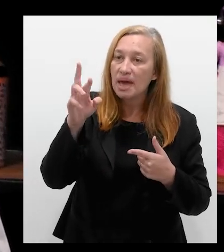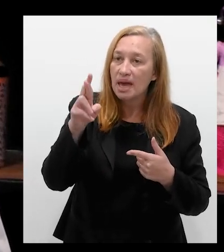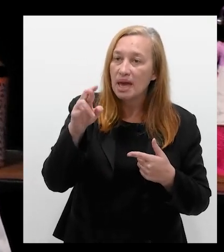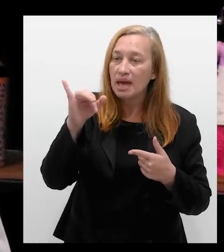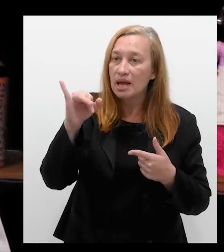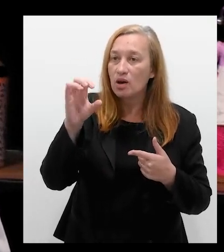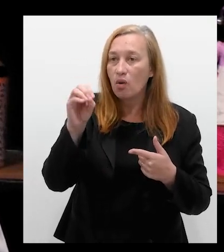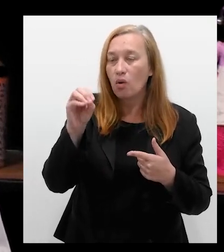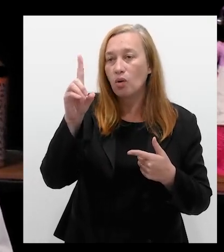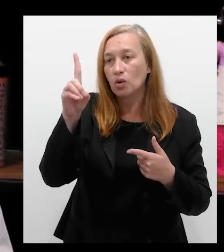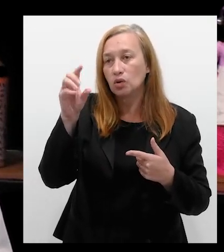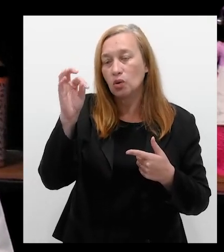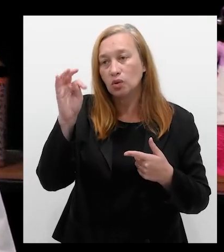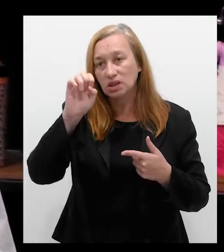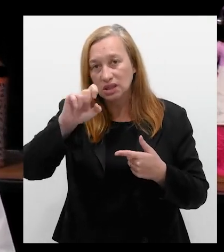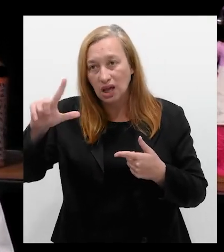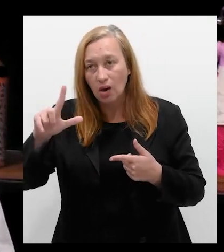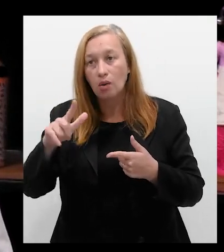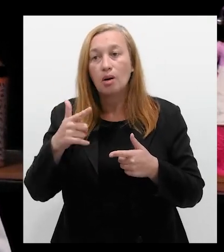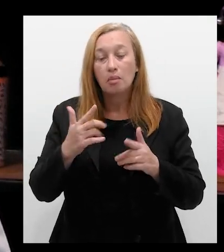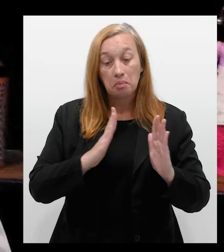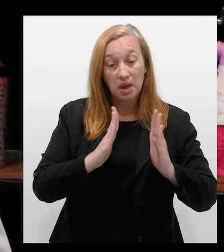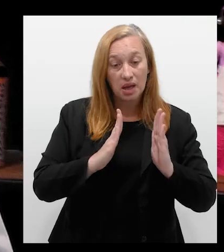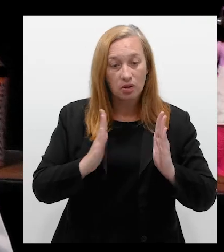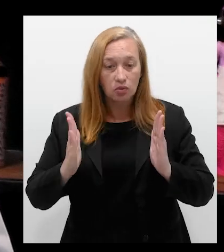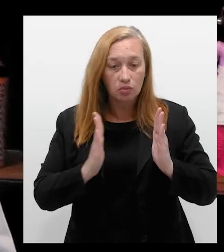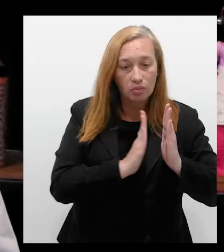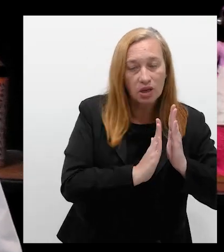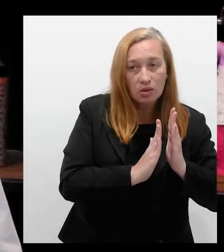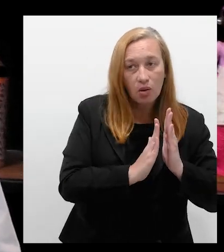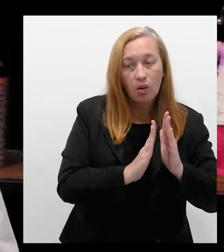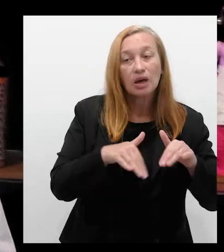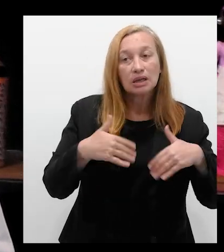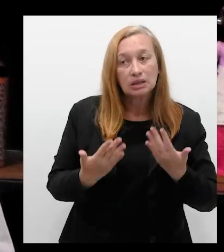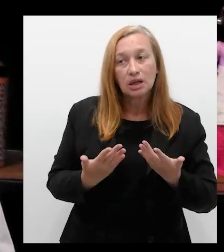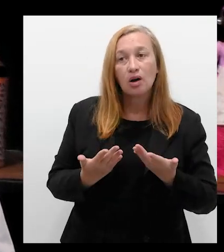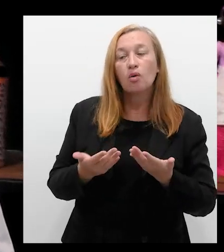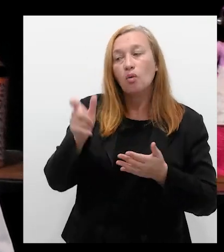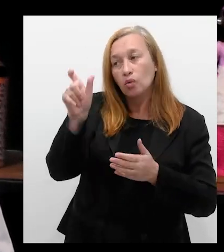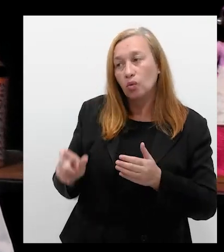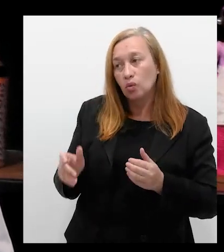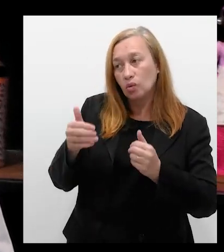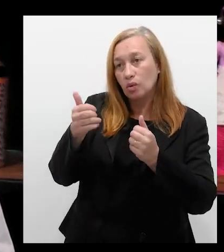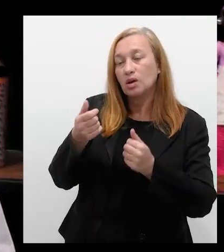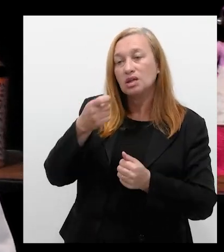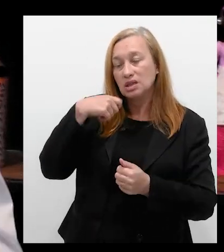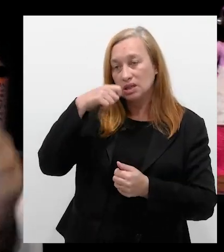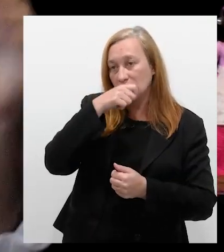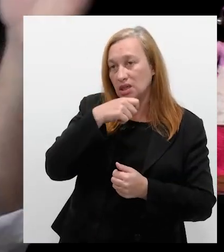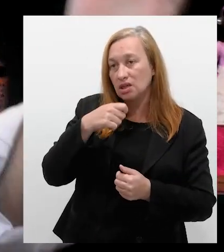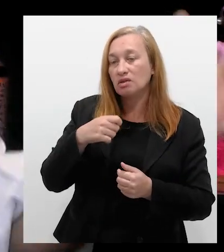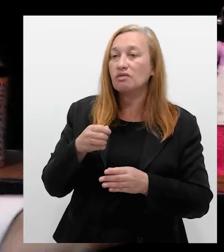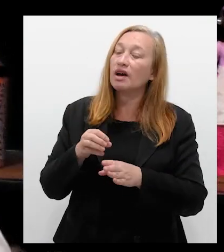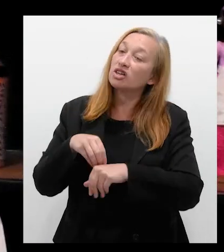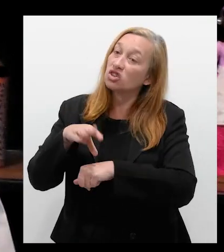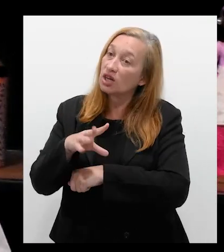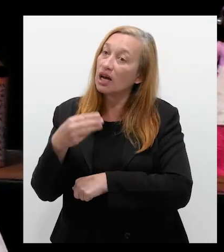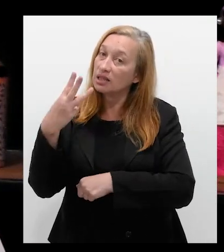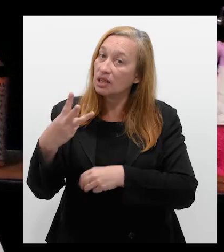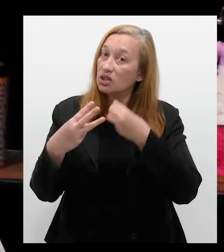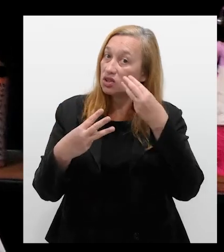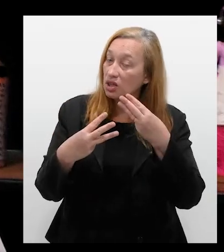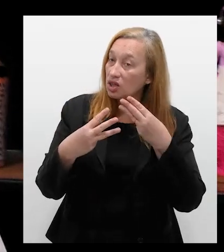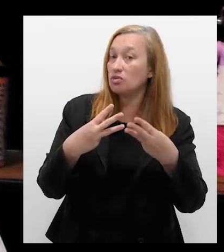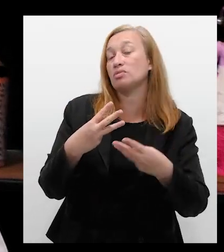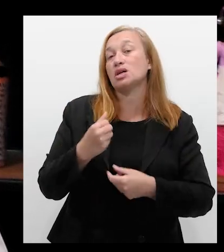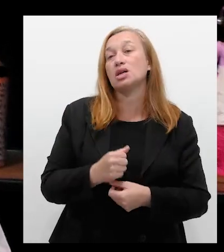periodontais, que precisa de um intervalo menor. Então, um especialista na área, ele avalia aquele paciente e, de repente, indica de 3 em 3 meses, de